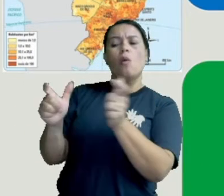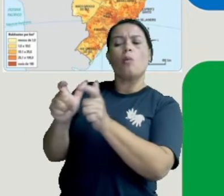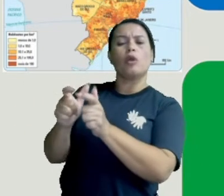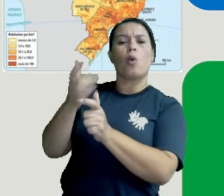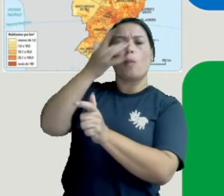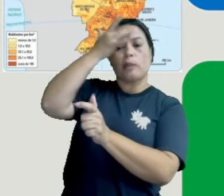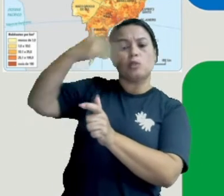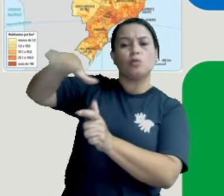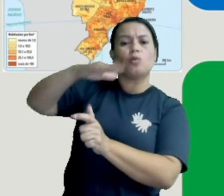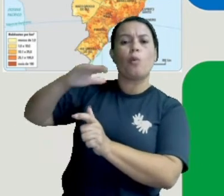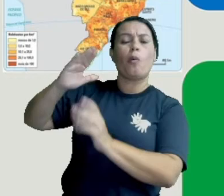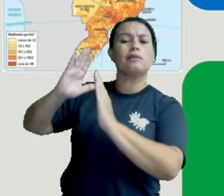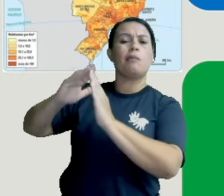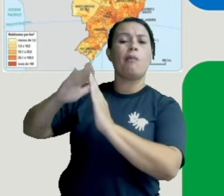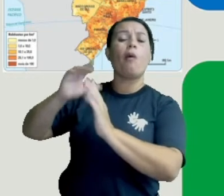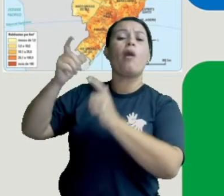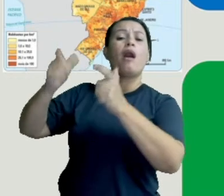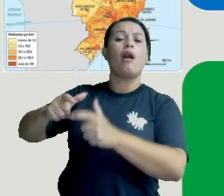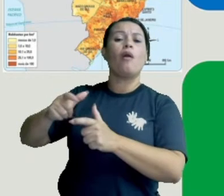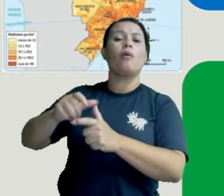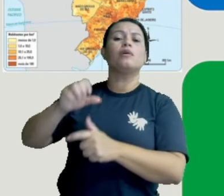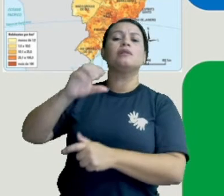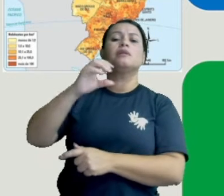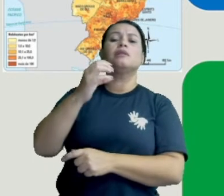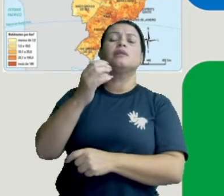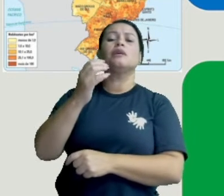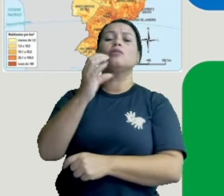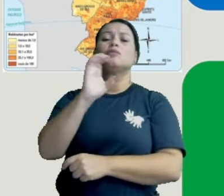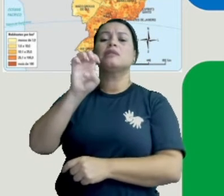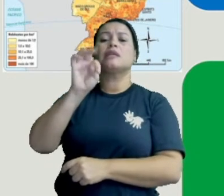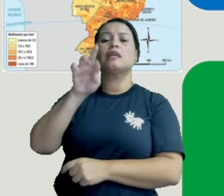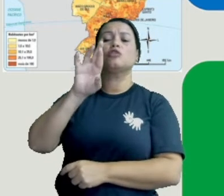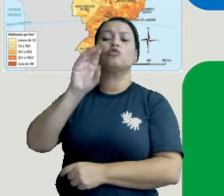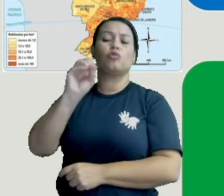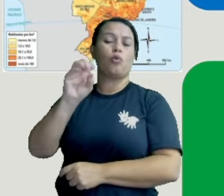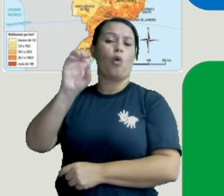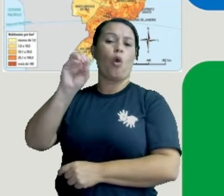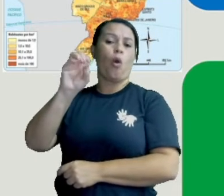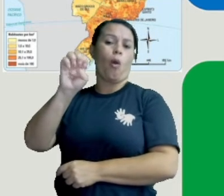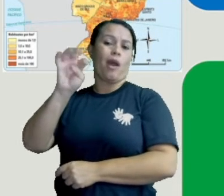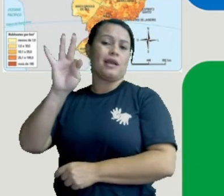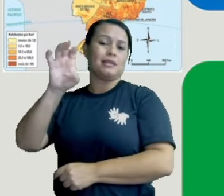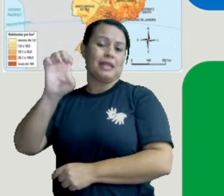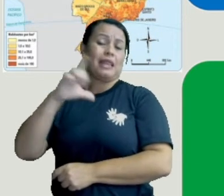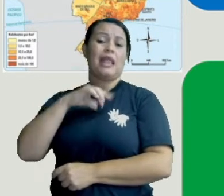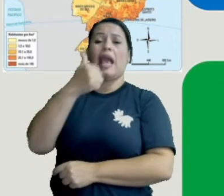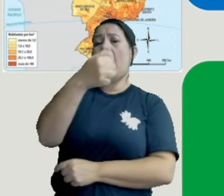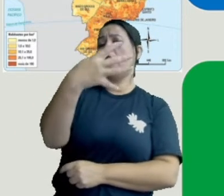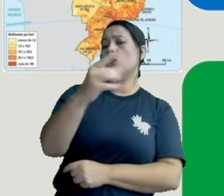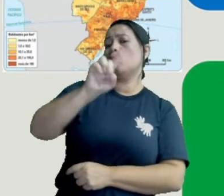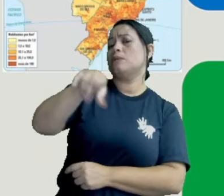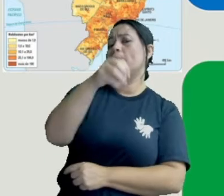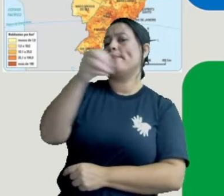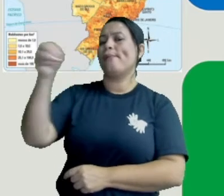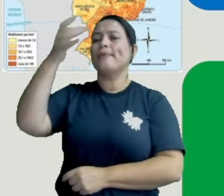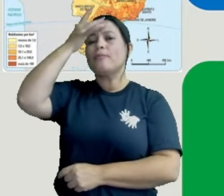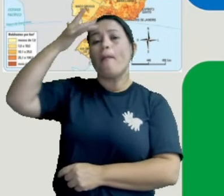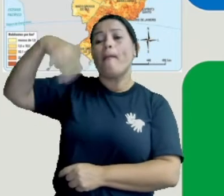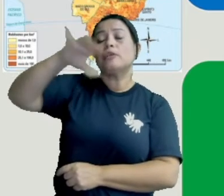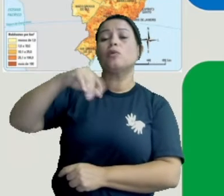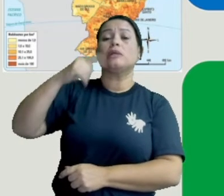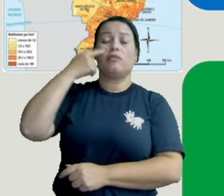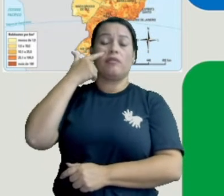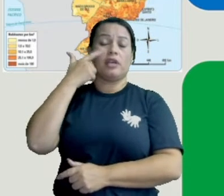número de habitantes, seria a região centro-oeste, com apenas 14 milhões de pessoas. Então, o sudeste seria a região com maior